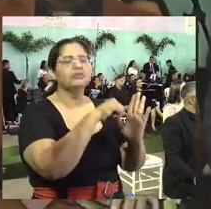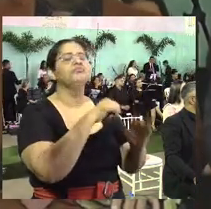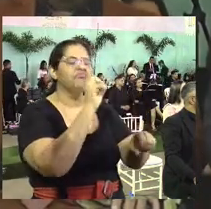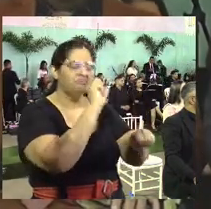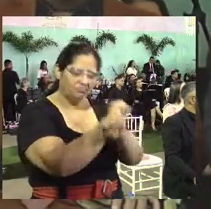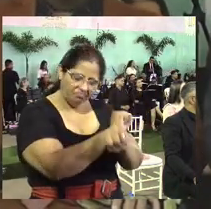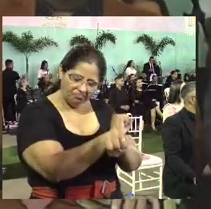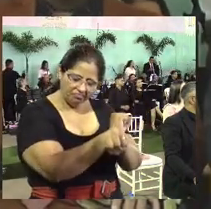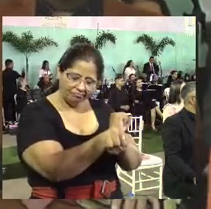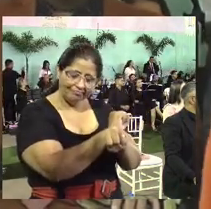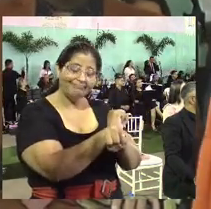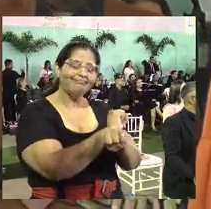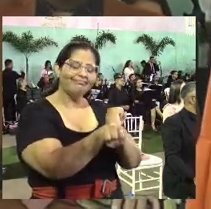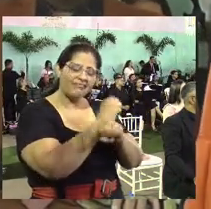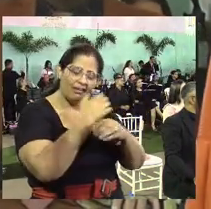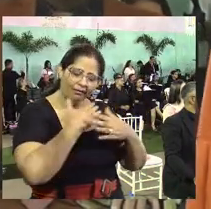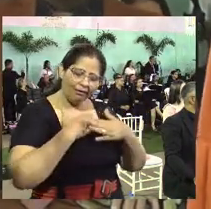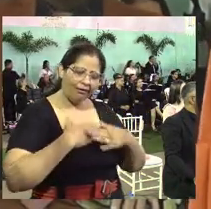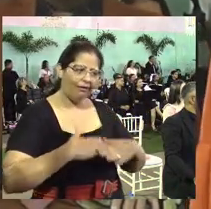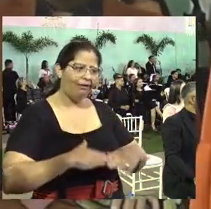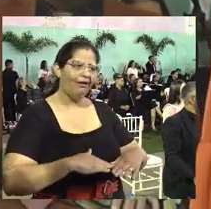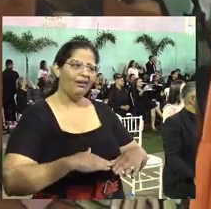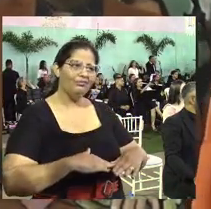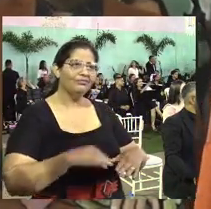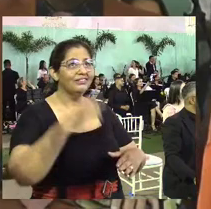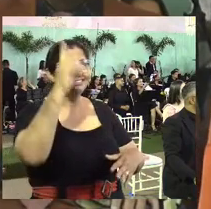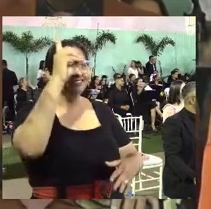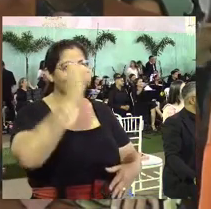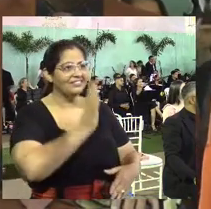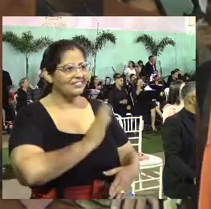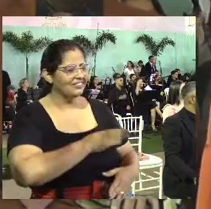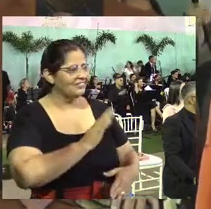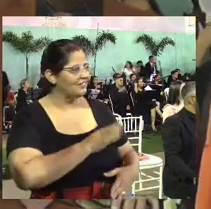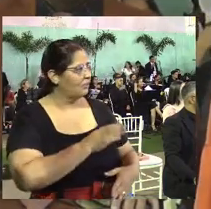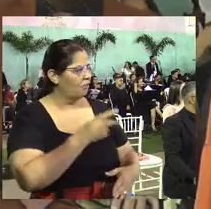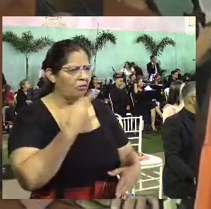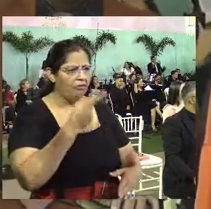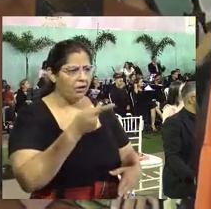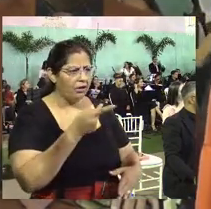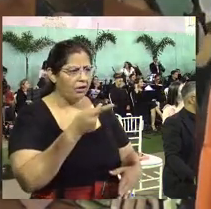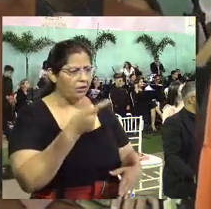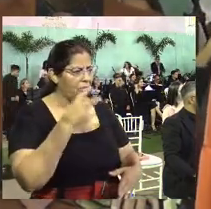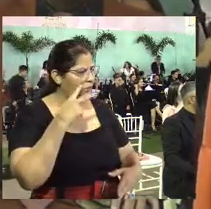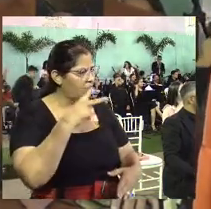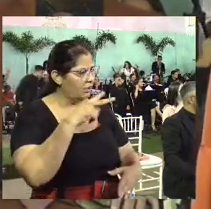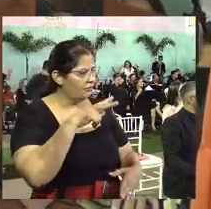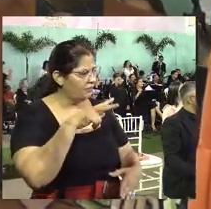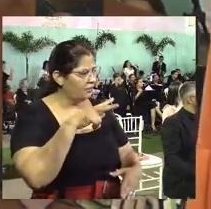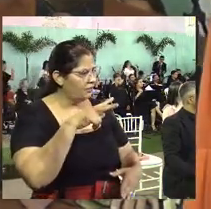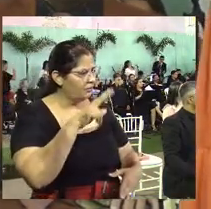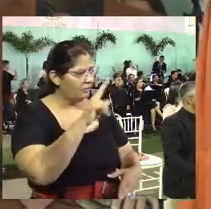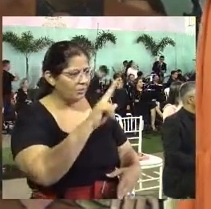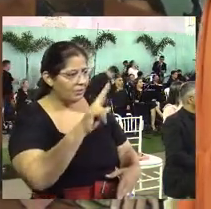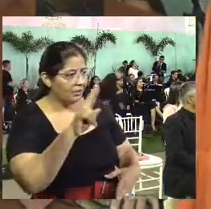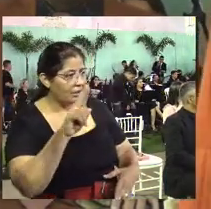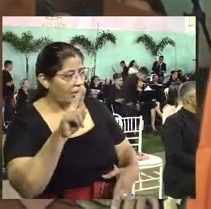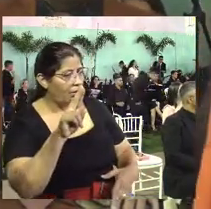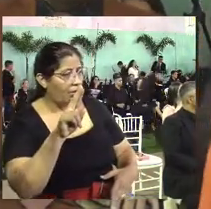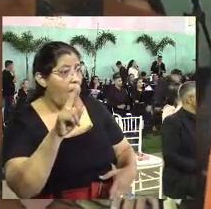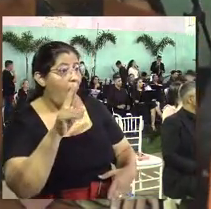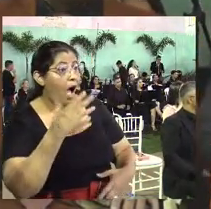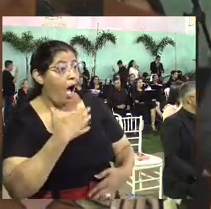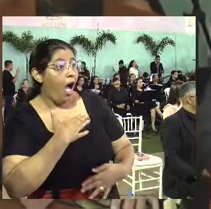apenas Então Deus colocou no meu coração nem falei para ela quando ela viu que o nome dela ia sair no cartaz ela